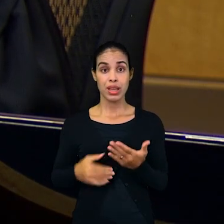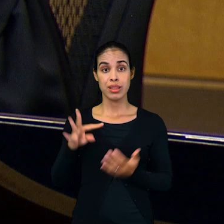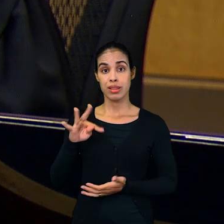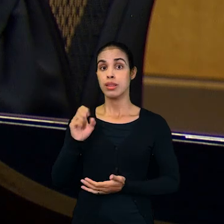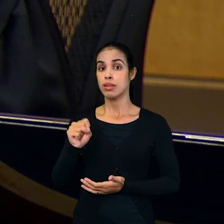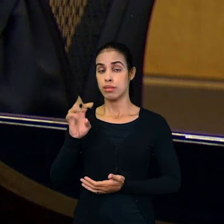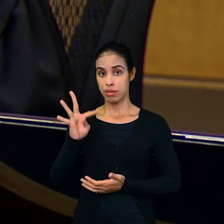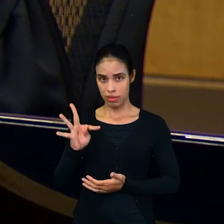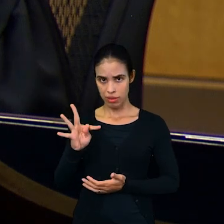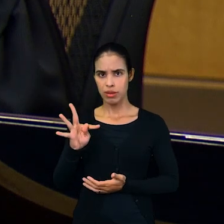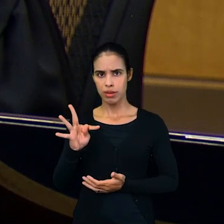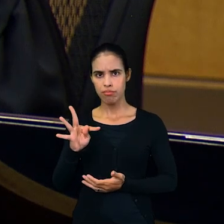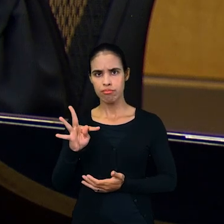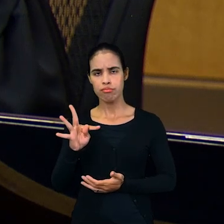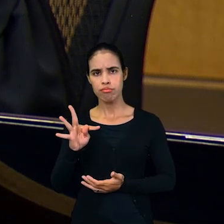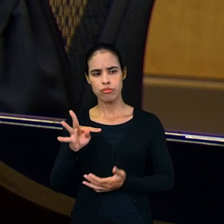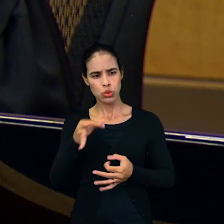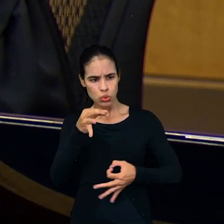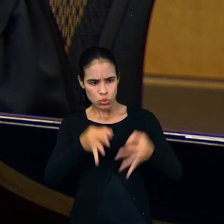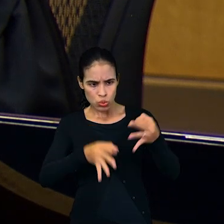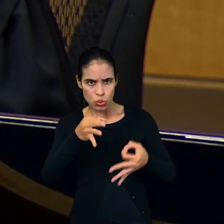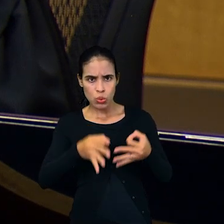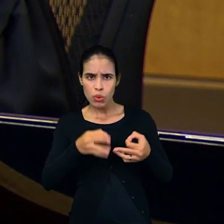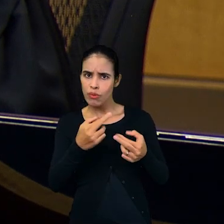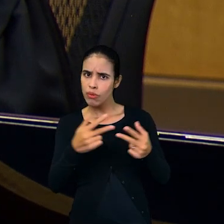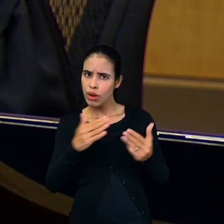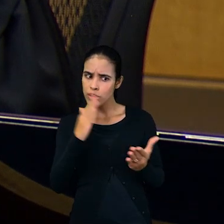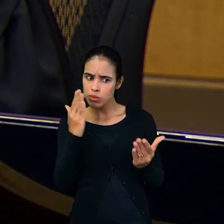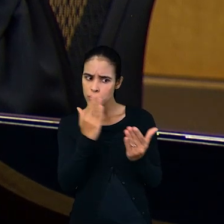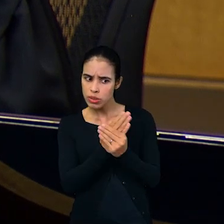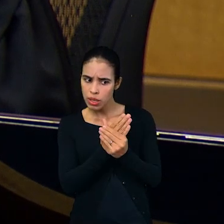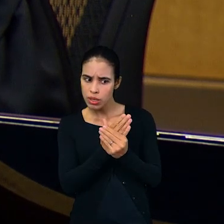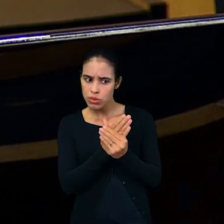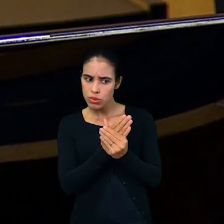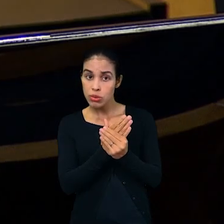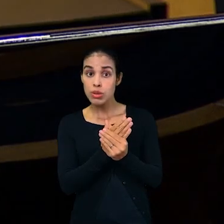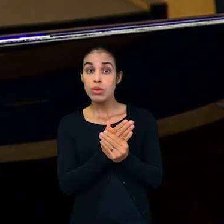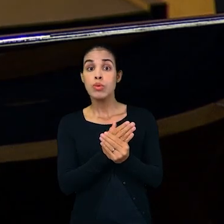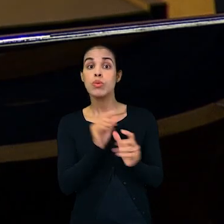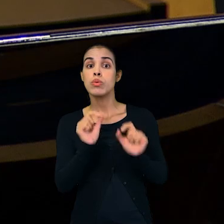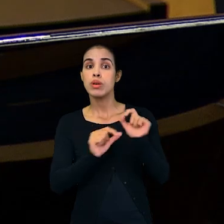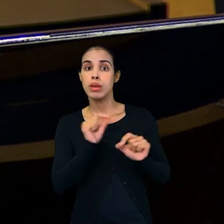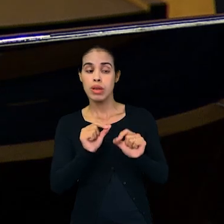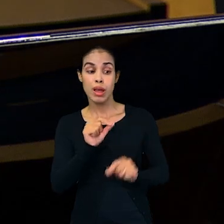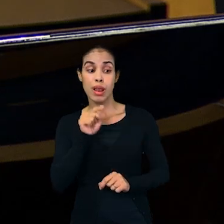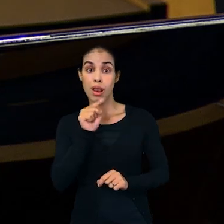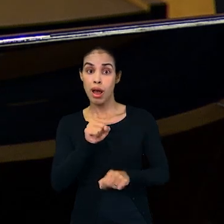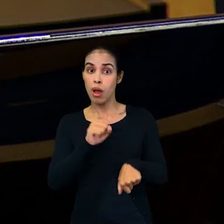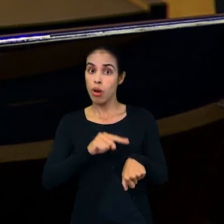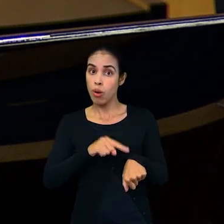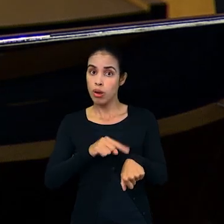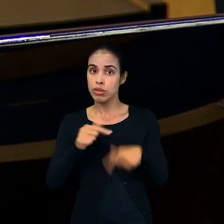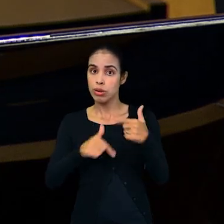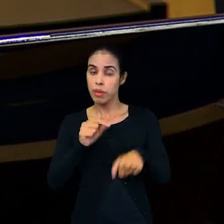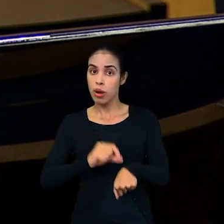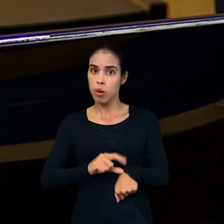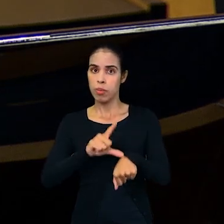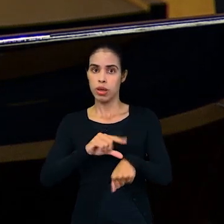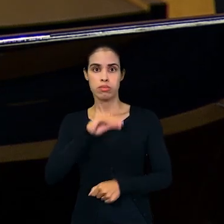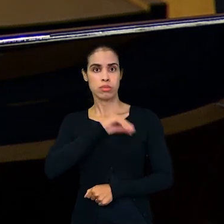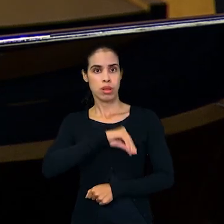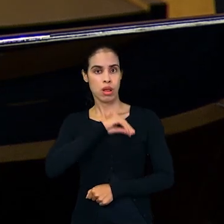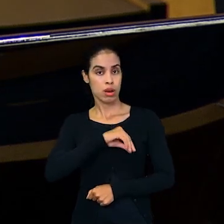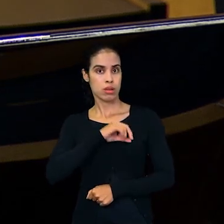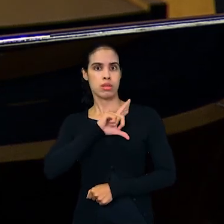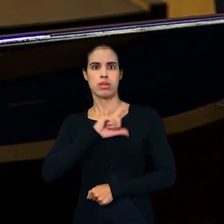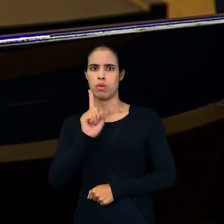que, embora o TST já tenha reconhecido em outros julgados que o aumento da jornada de trabalho sem reajuste de